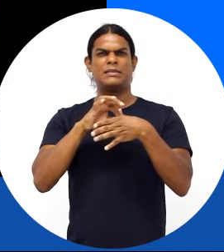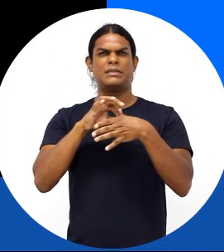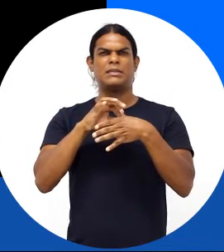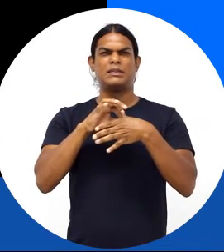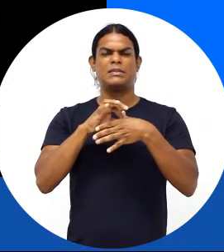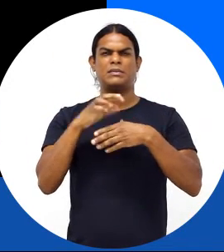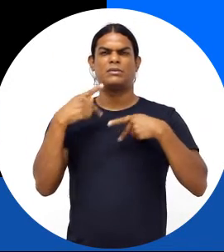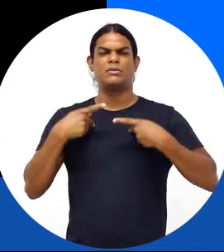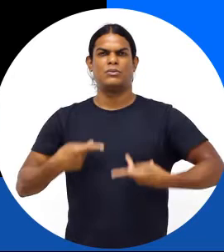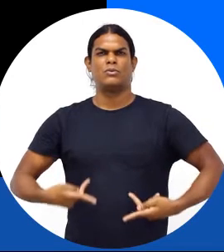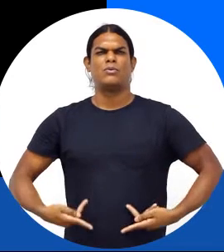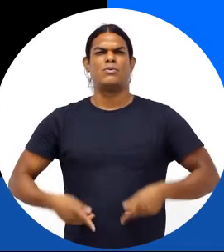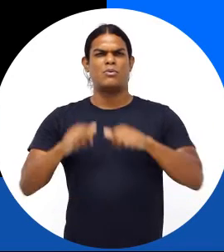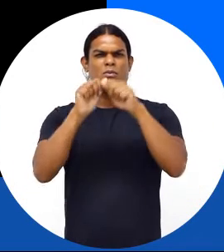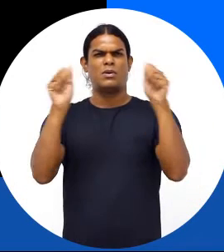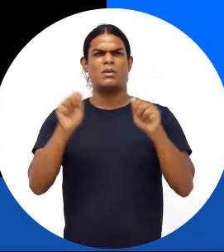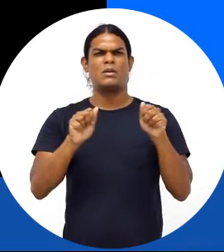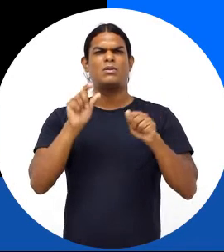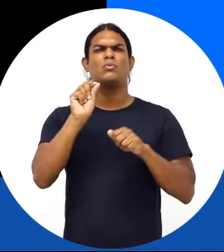aprender então?